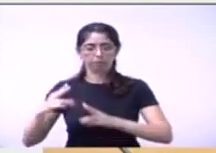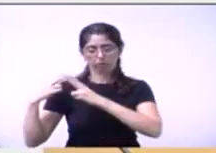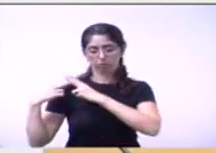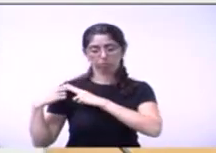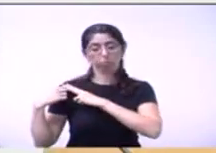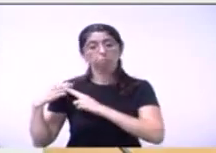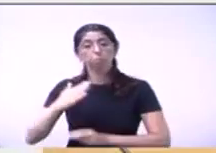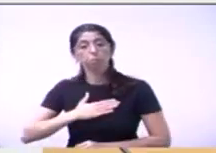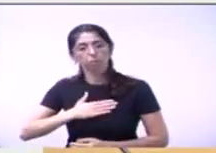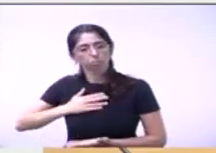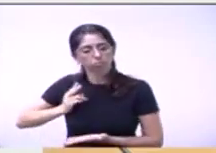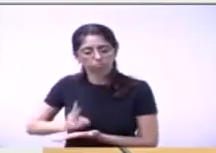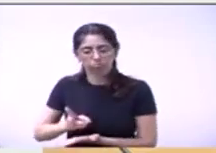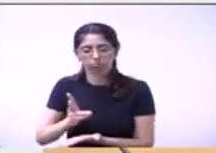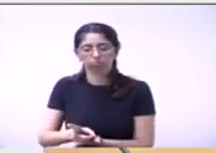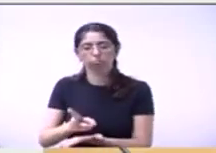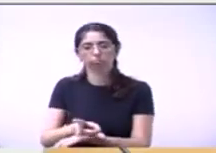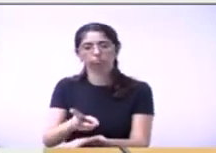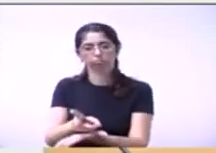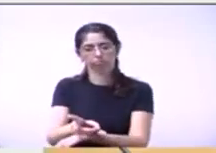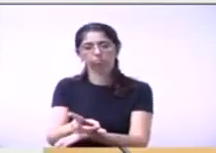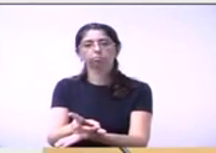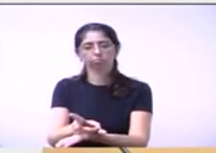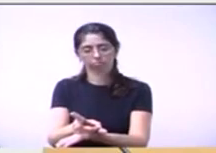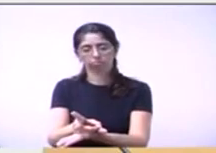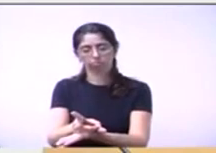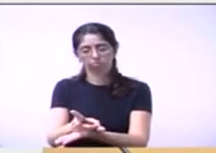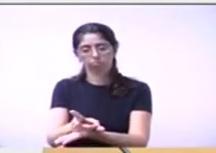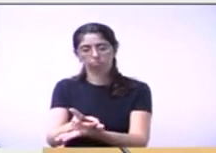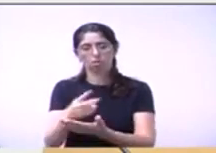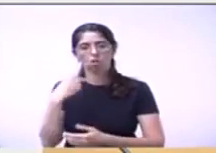tarefa, do meu compromisso em ser vereador.